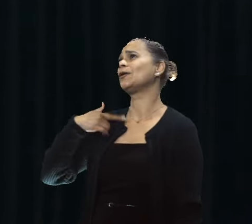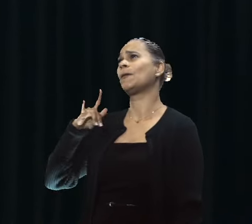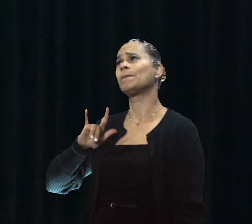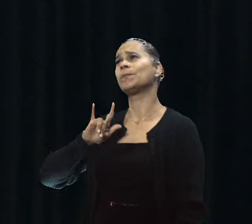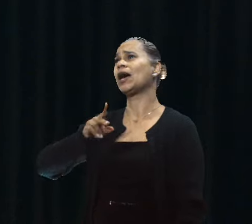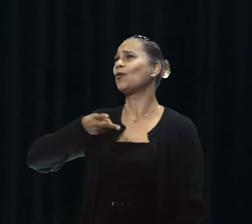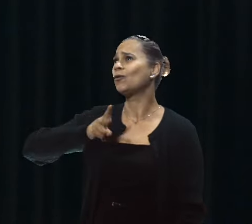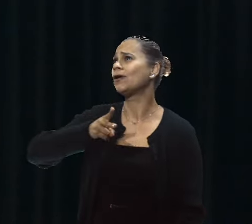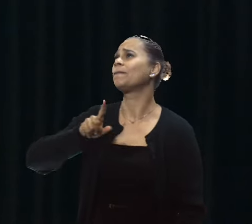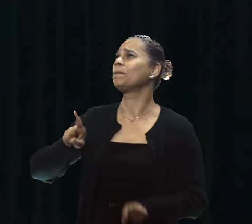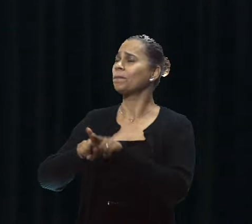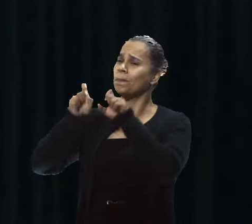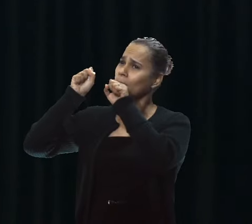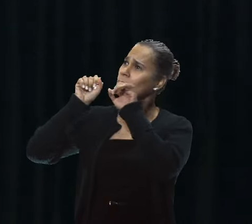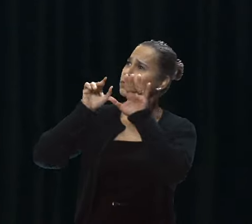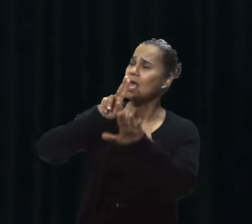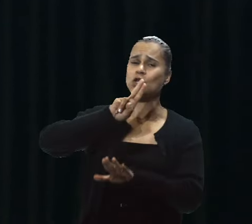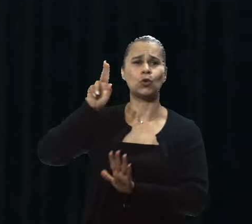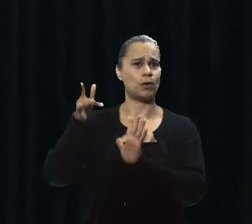de Jesus.